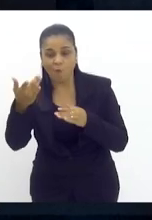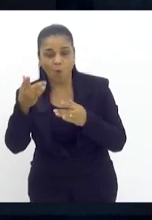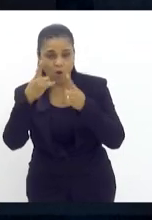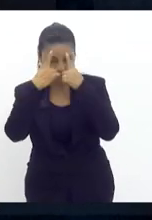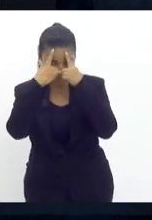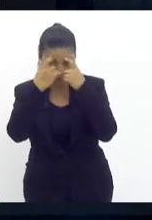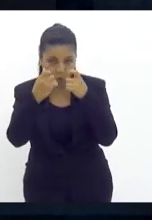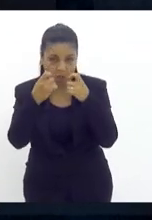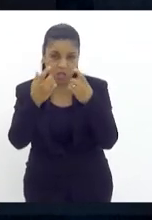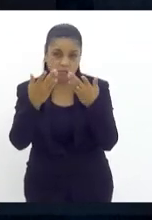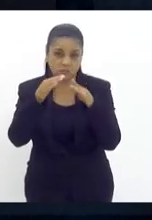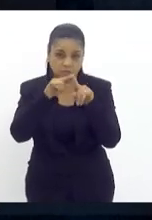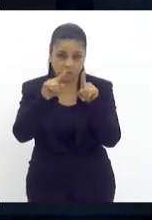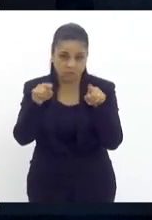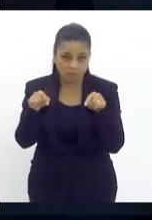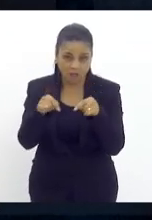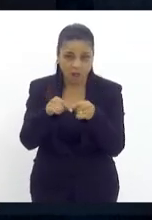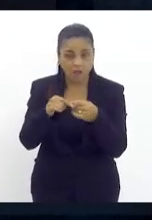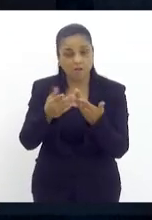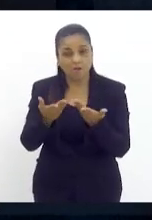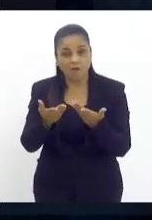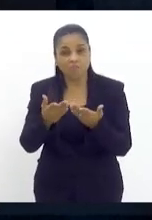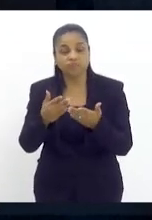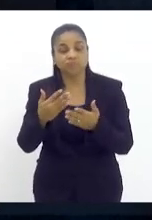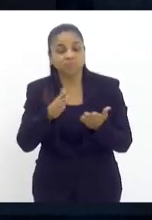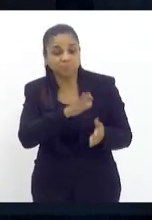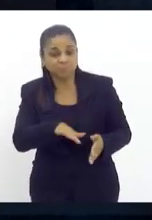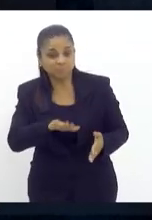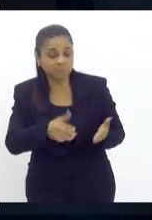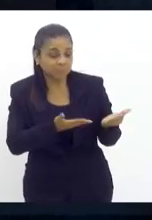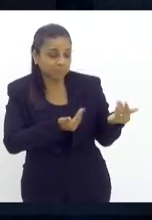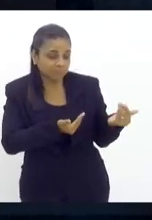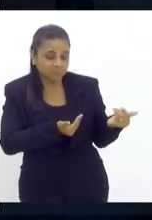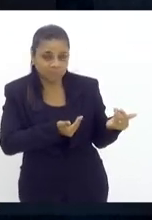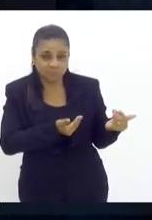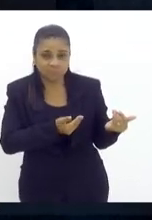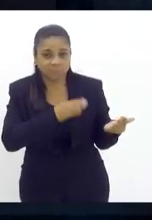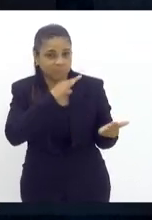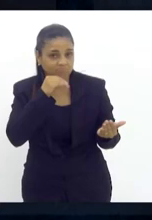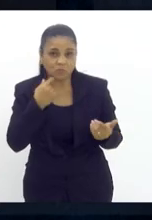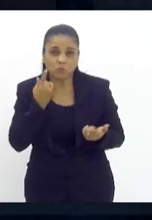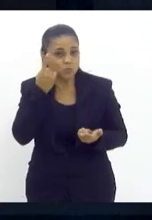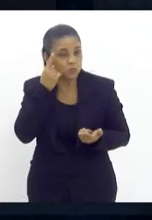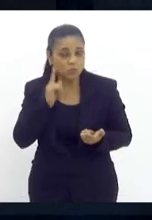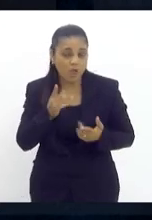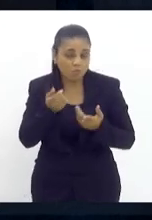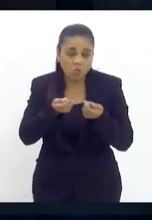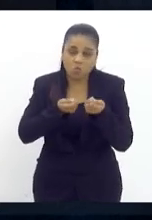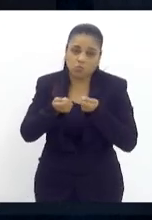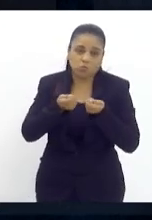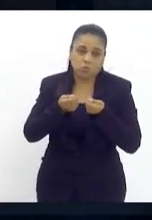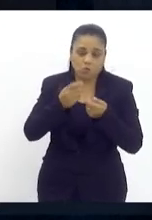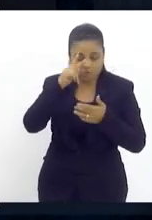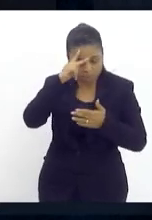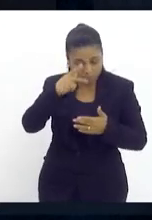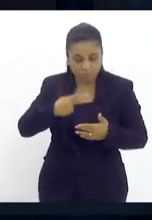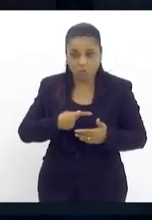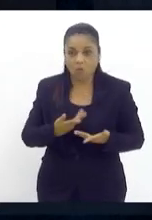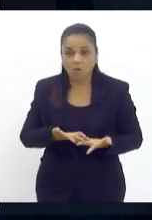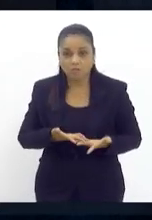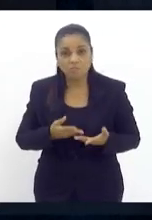da sala de aula. São crianças, são adolescentes que não sabem se controlar. Né? E isso precisa ser trabalhado dentro da